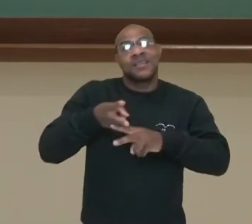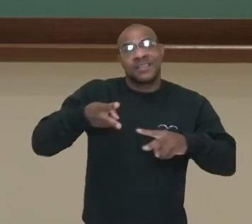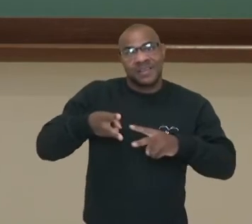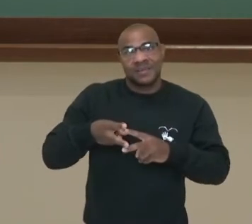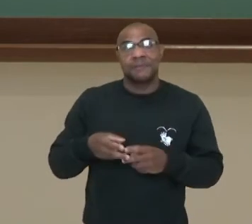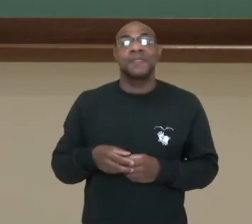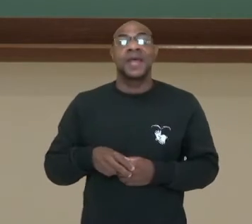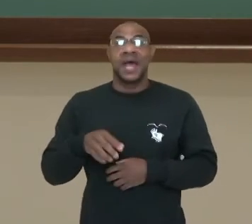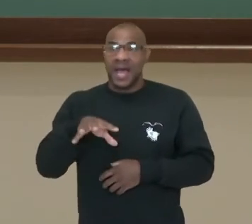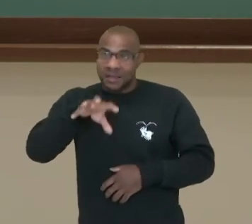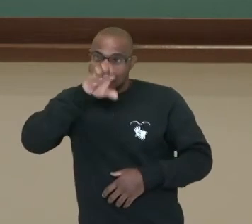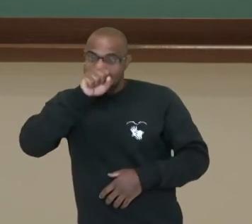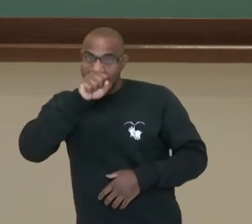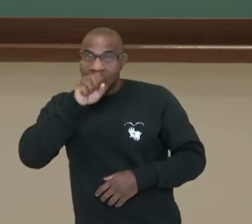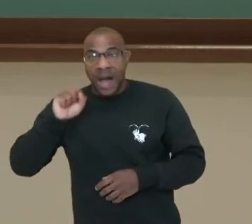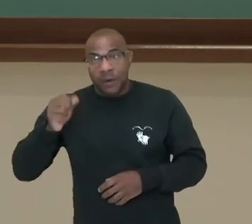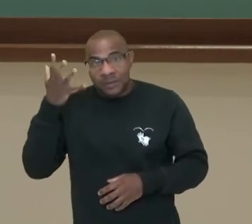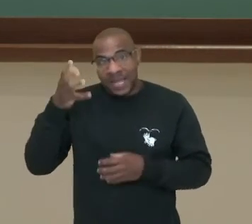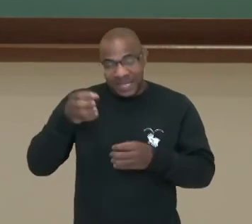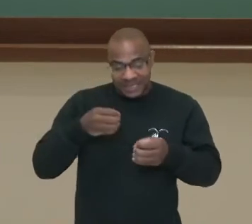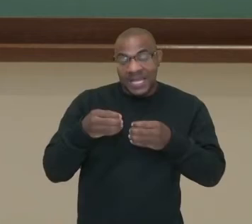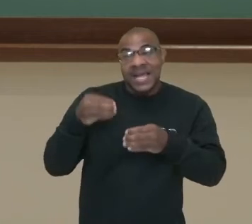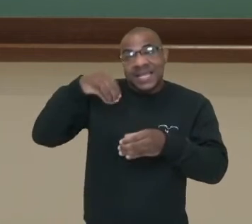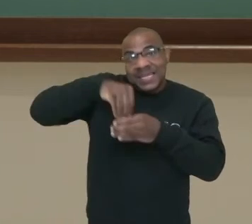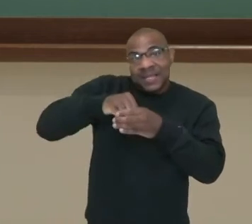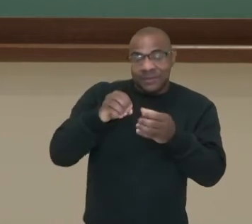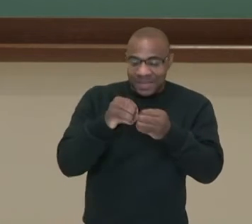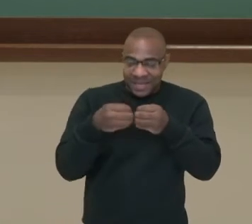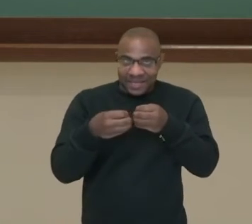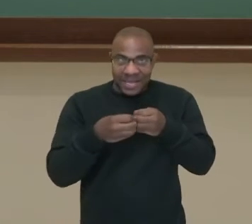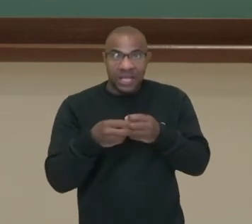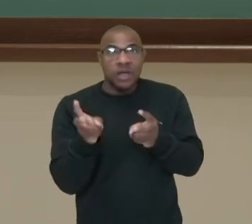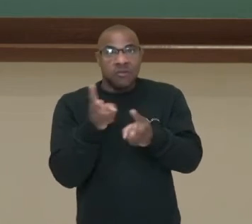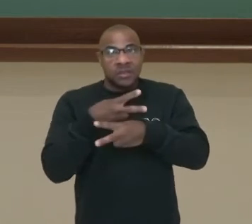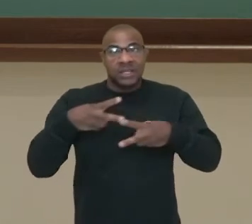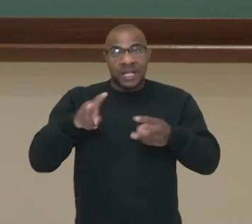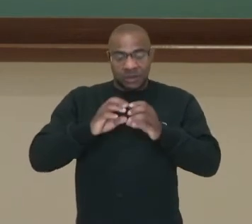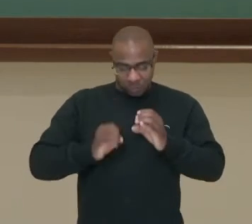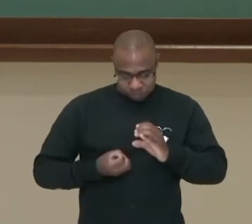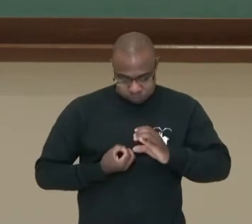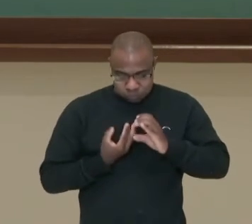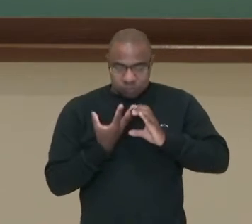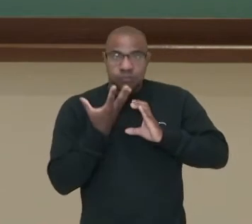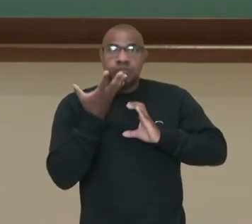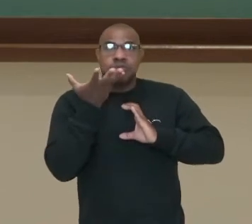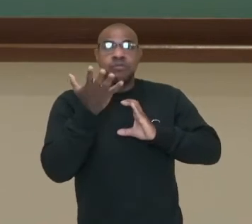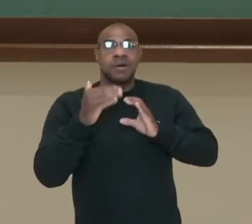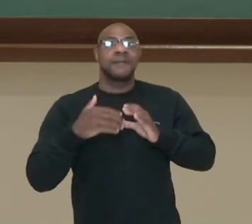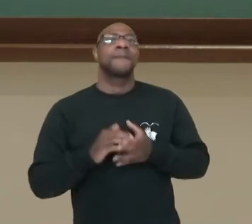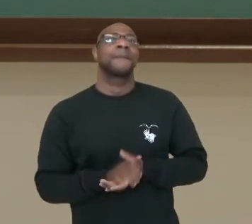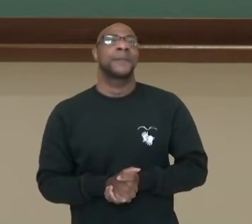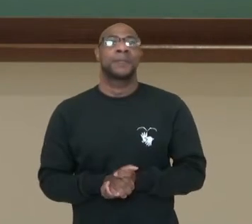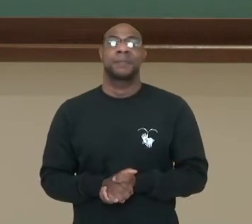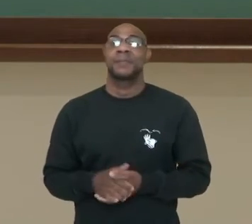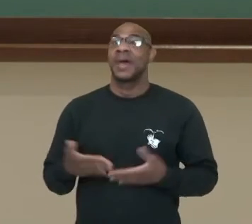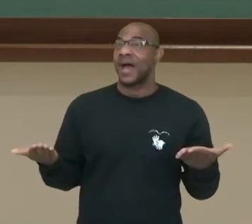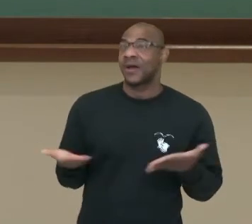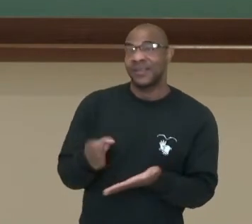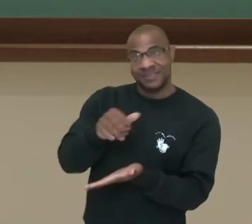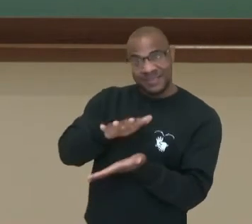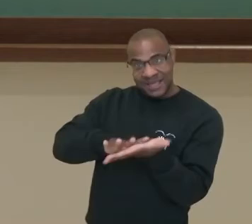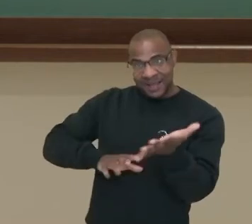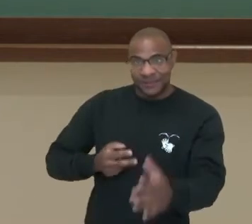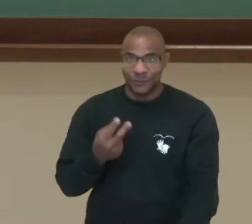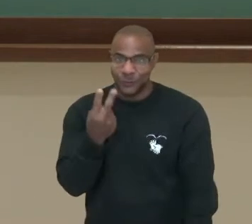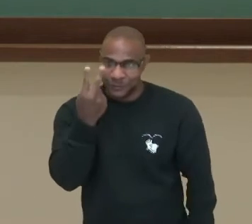dentro da célula, ventilação é quando o ar entra e sai ali dos pulmões, ok? E com isso vamos para a